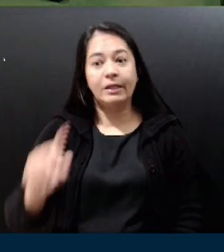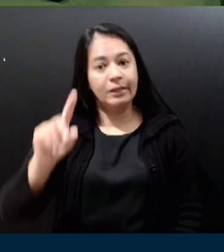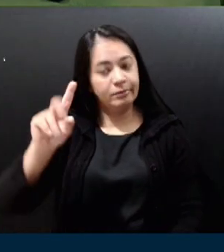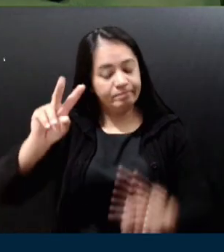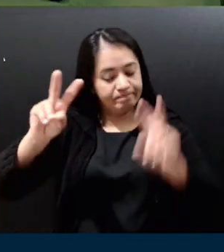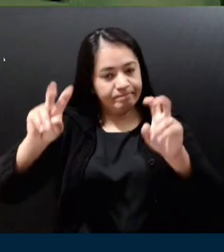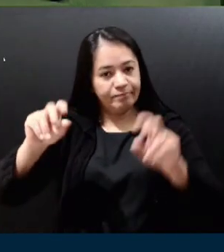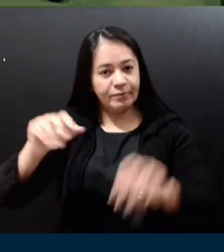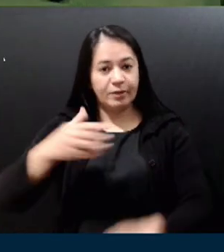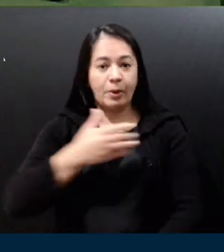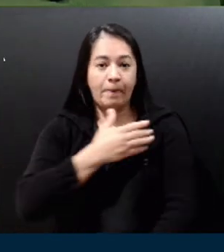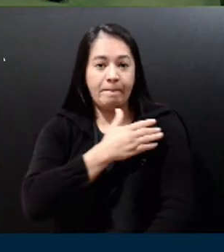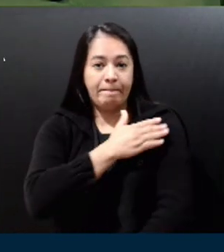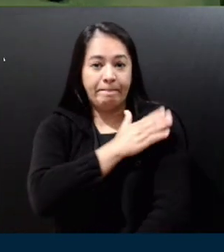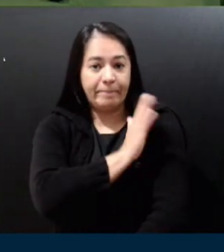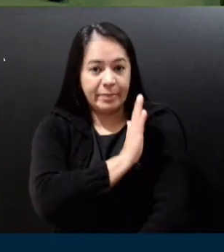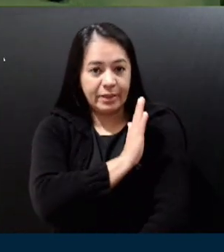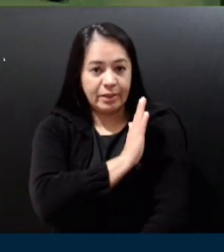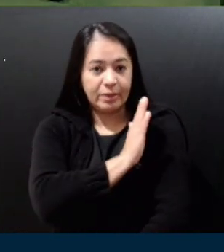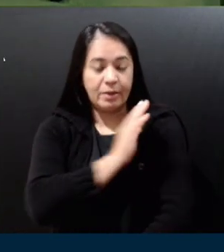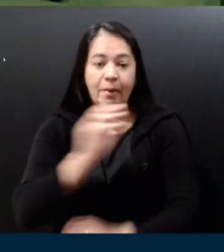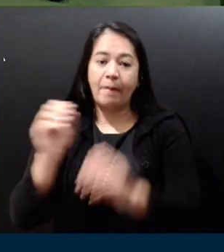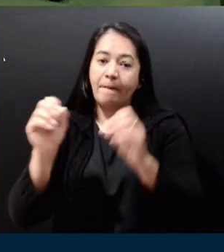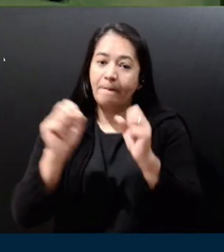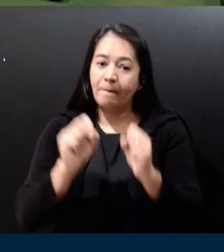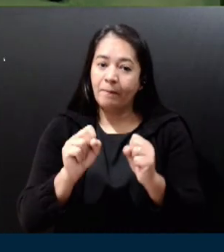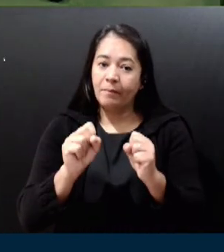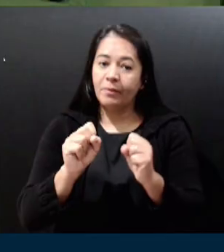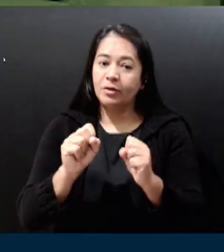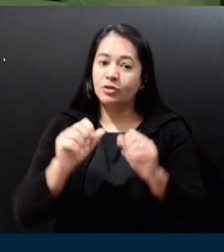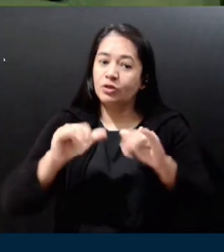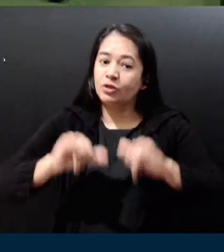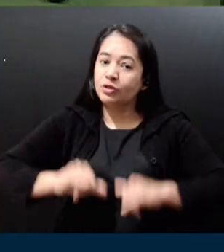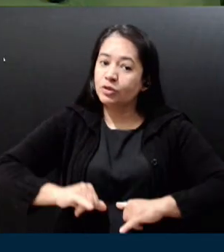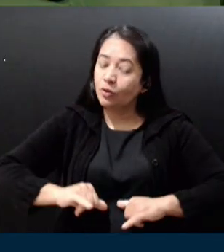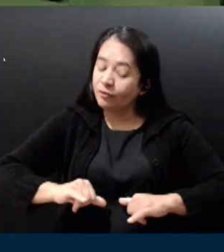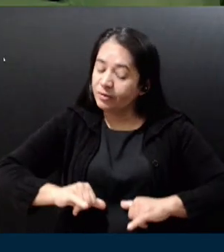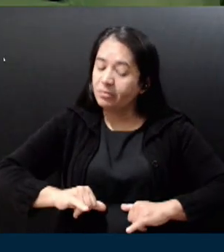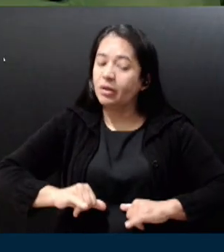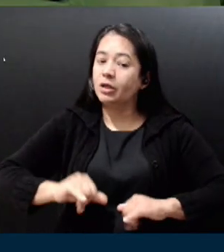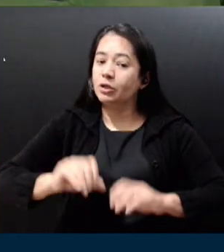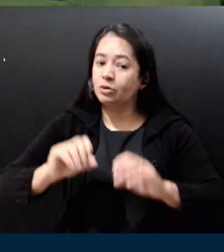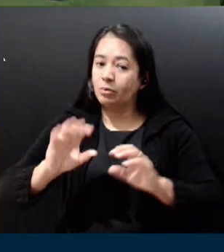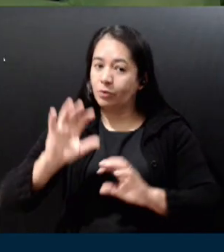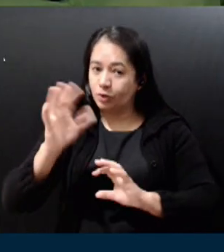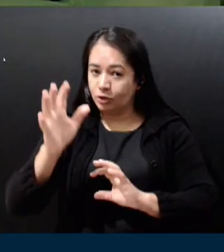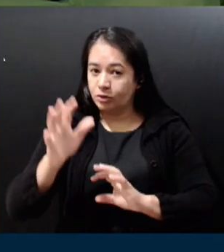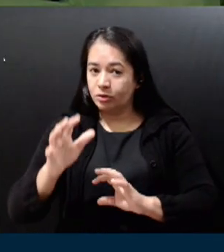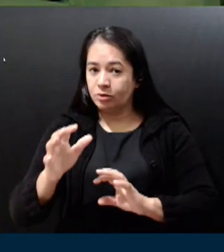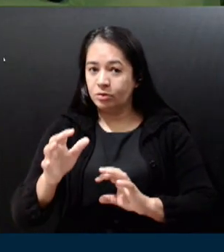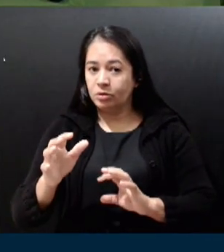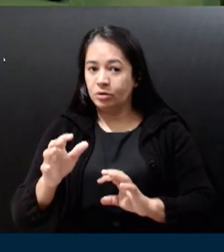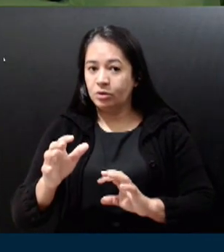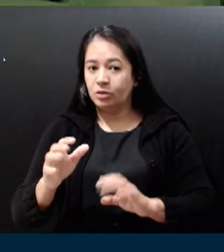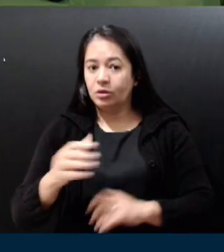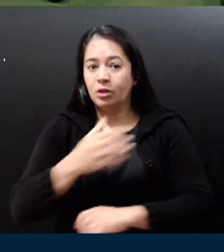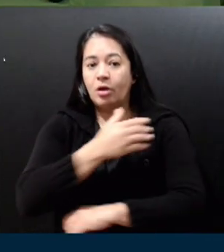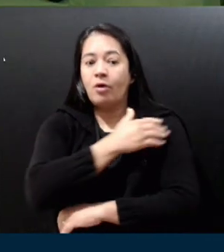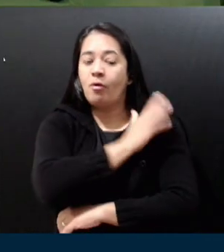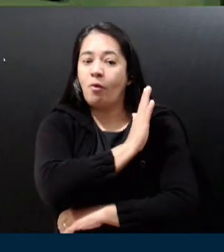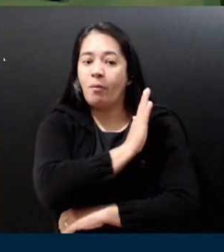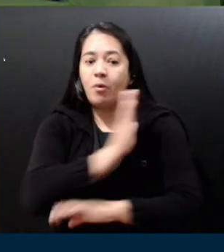Preconceito pode gerar dor e sofrimento. Pode ter um preconceito que isso não me atinge, mas pode ser